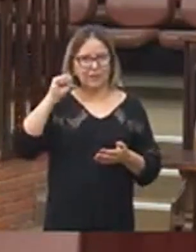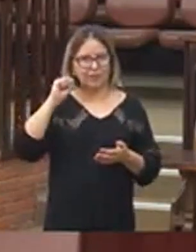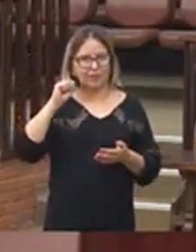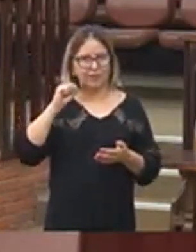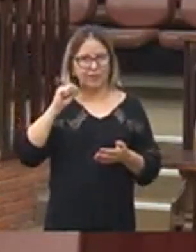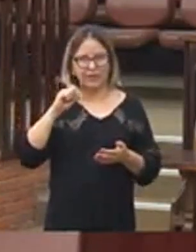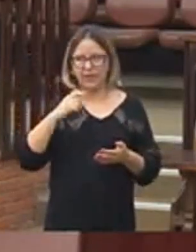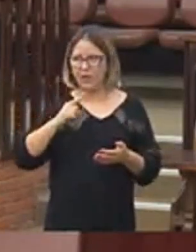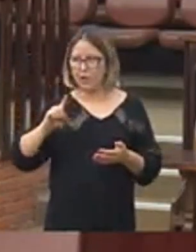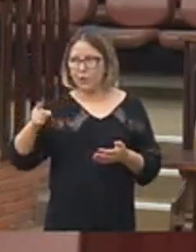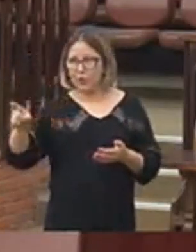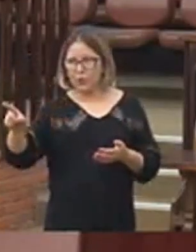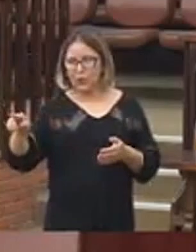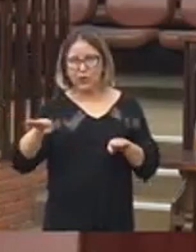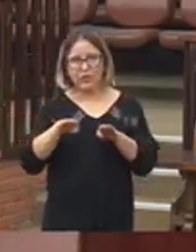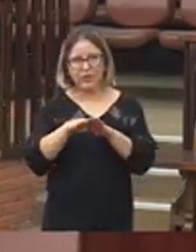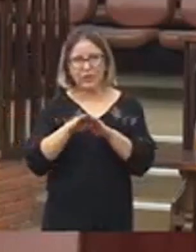Como